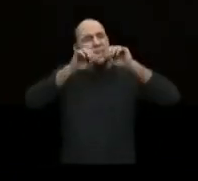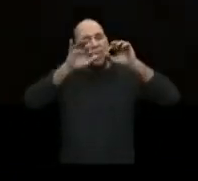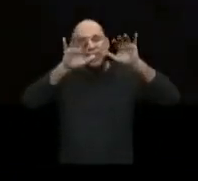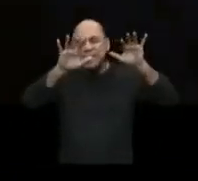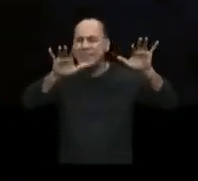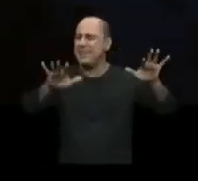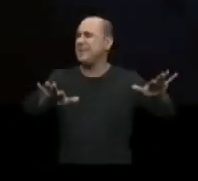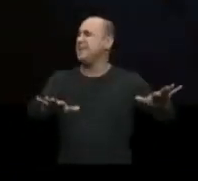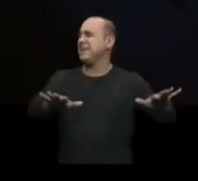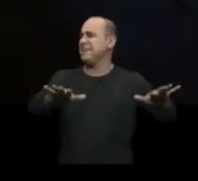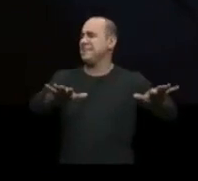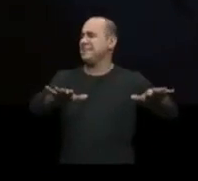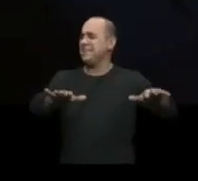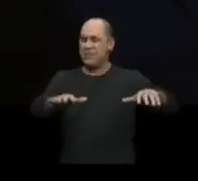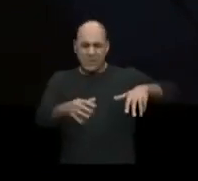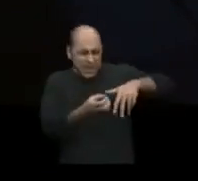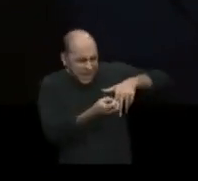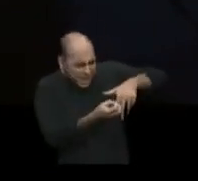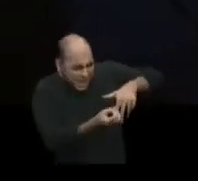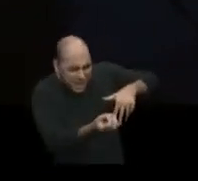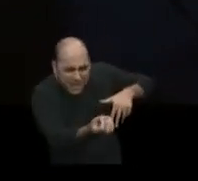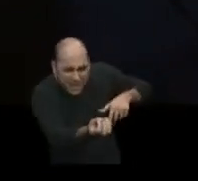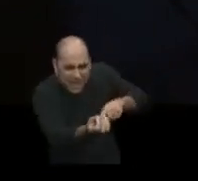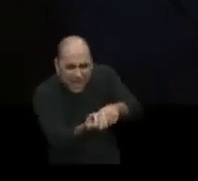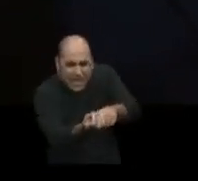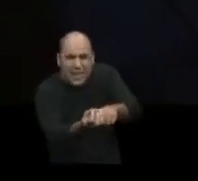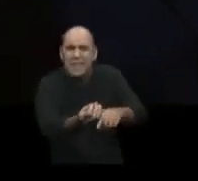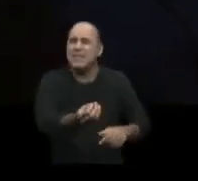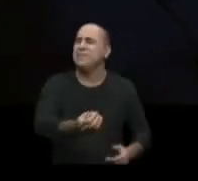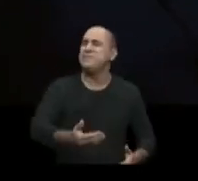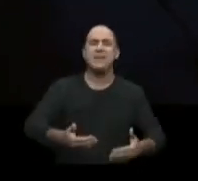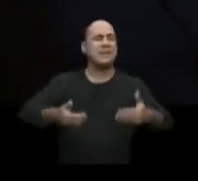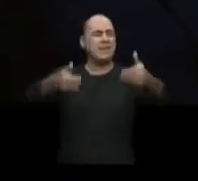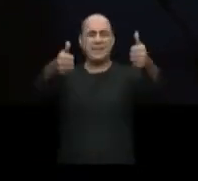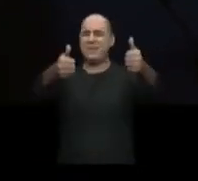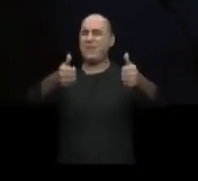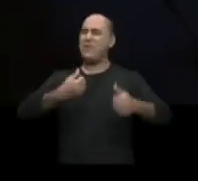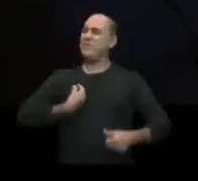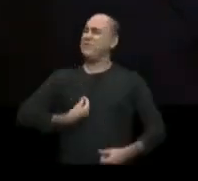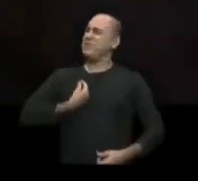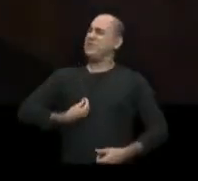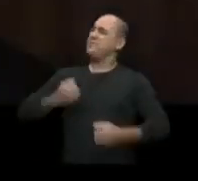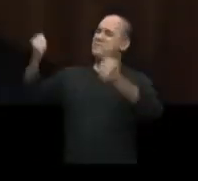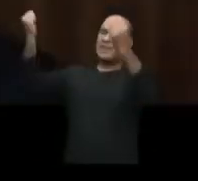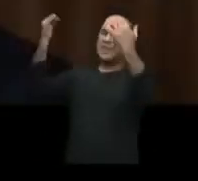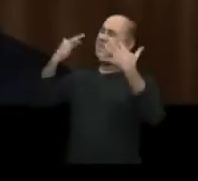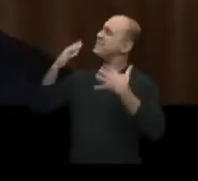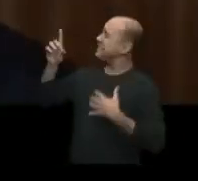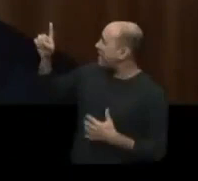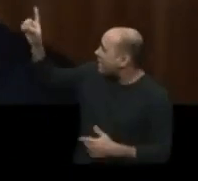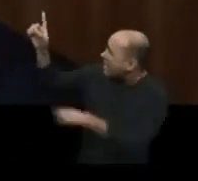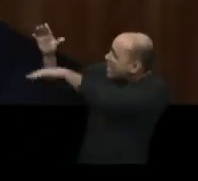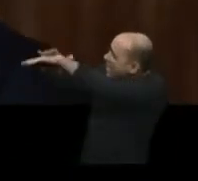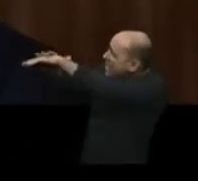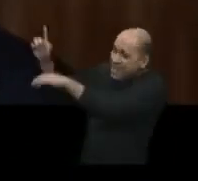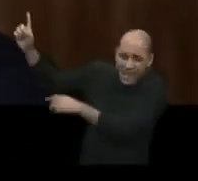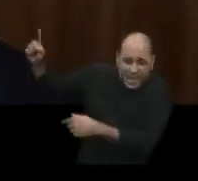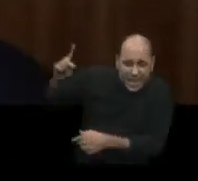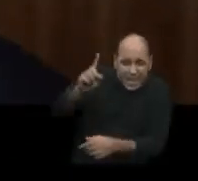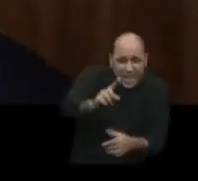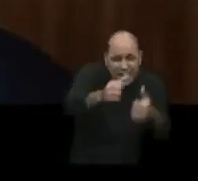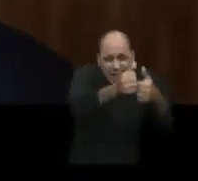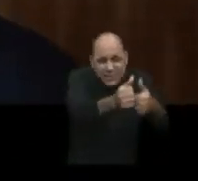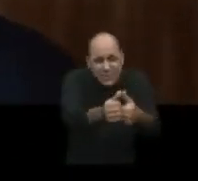abençoado através desta doação. E que o Senhor guie suas vidas e os